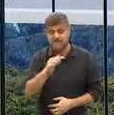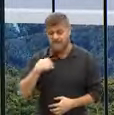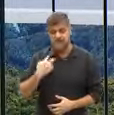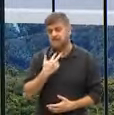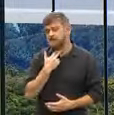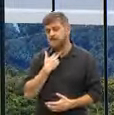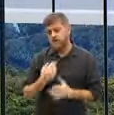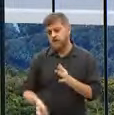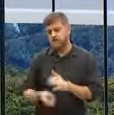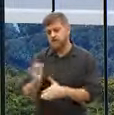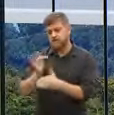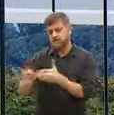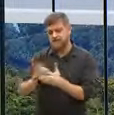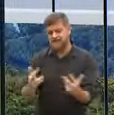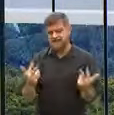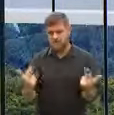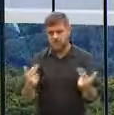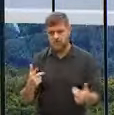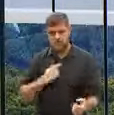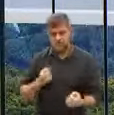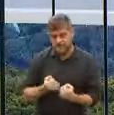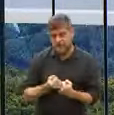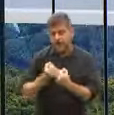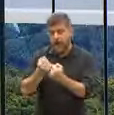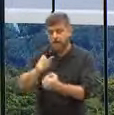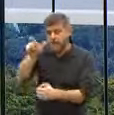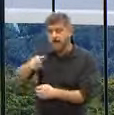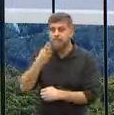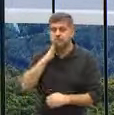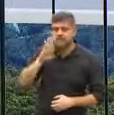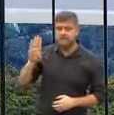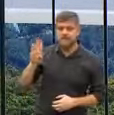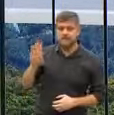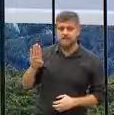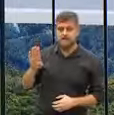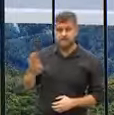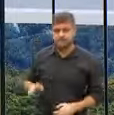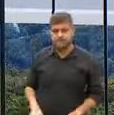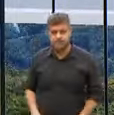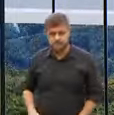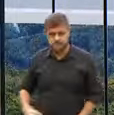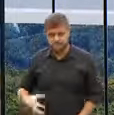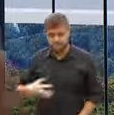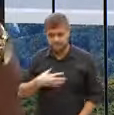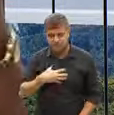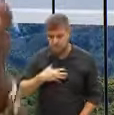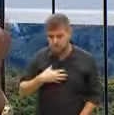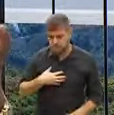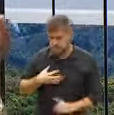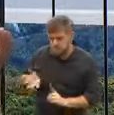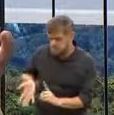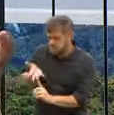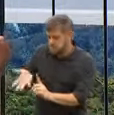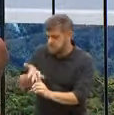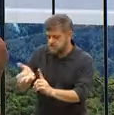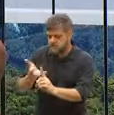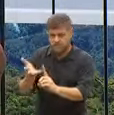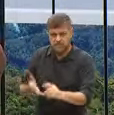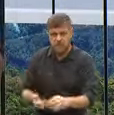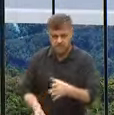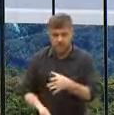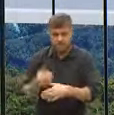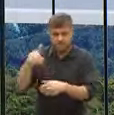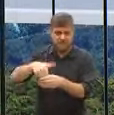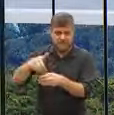isso aconteça. É claro que você vai apoiar um ou outro, mas não da maneira tão efusivo que nem foi